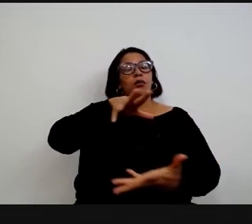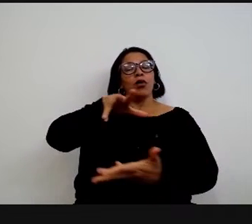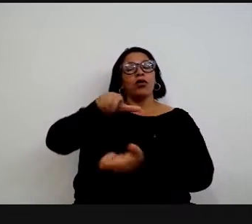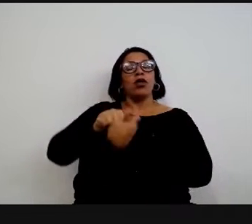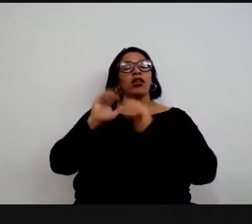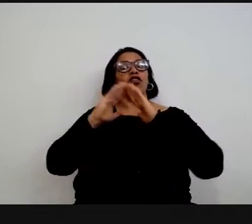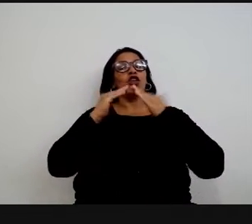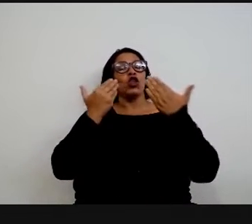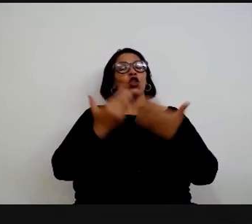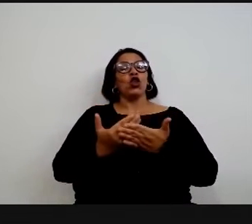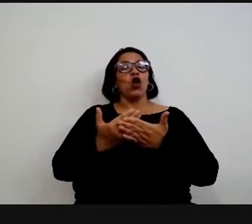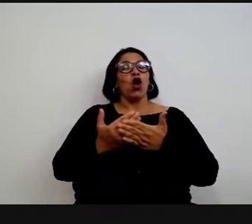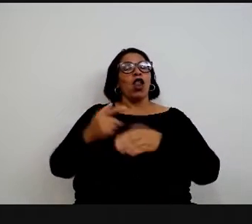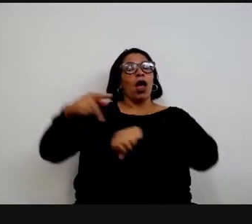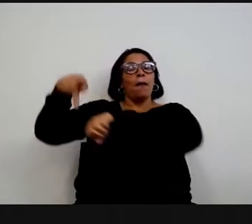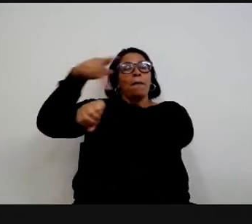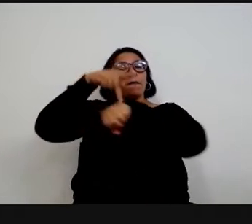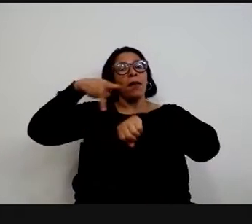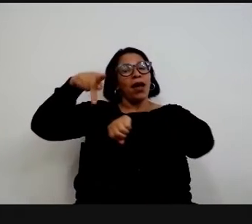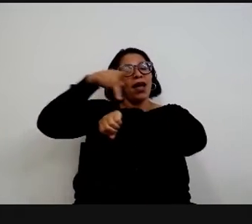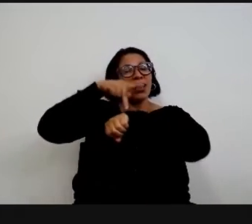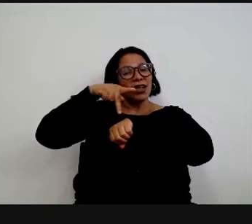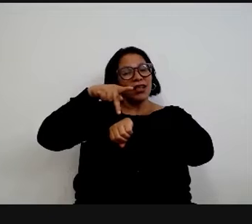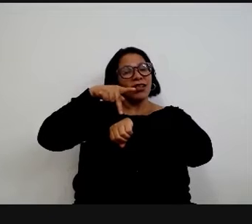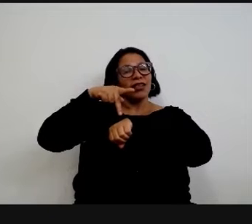de escolas de governo ou do legislativo,